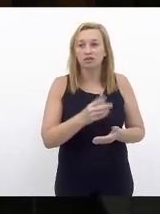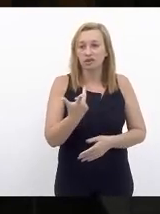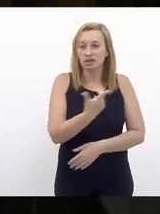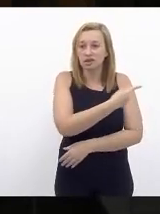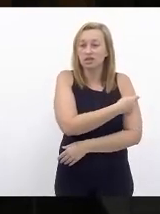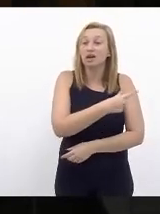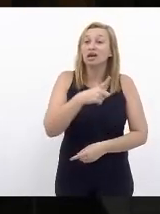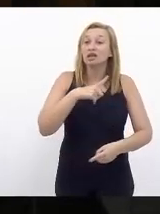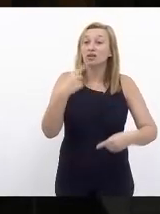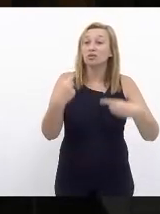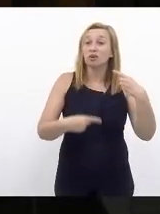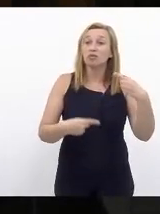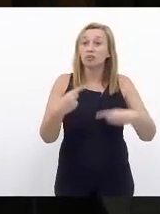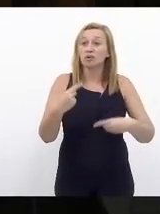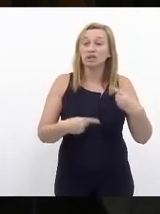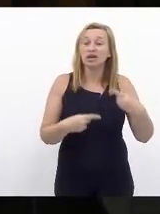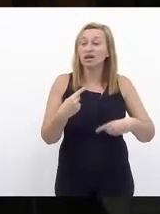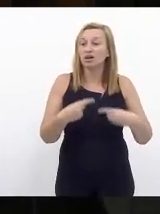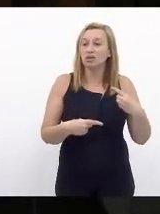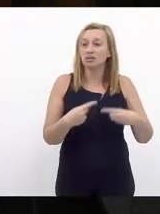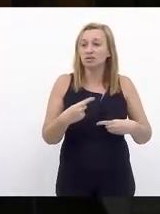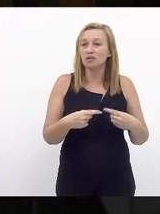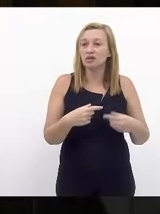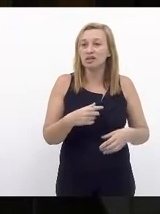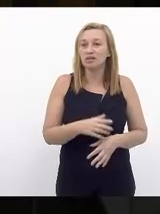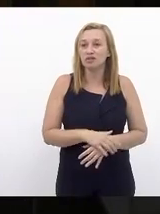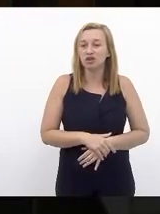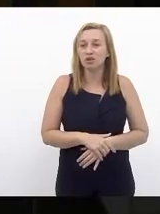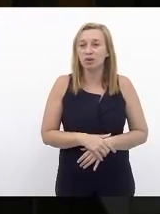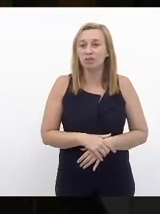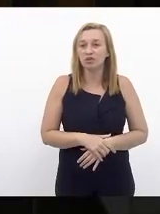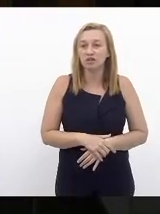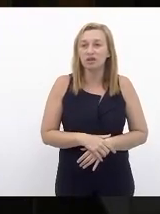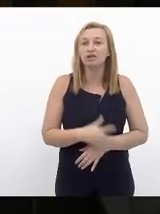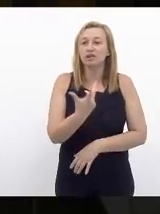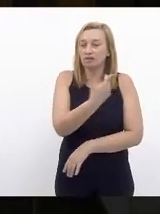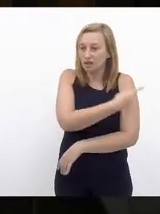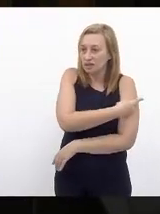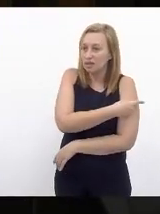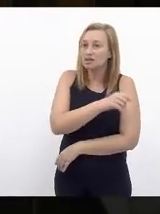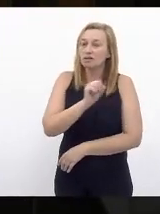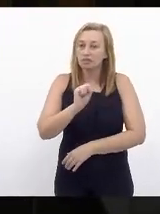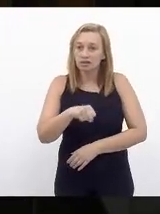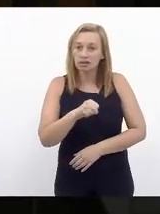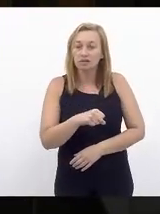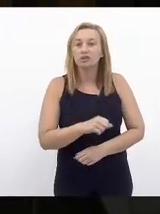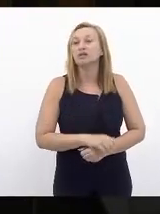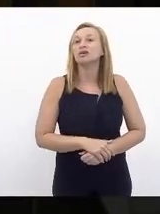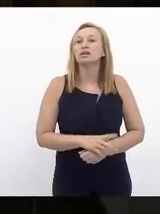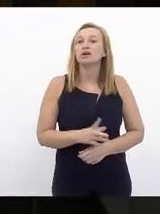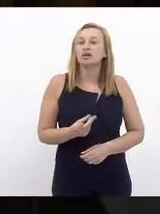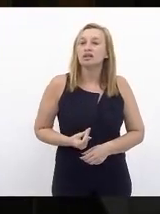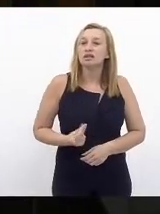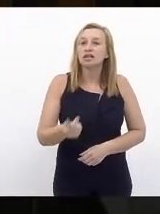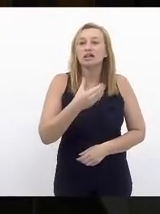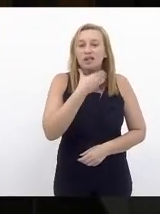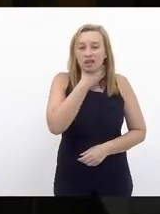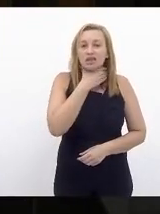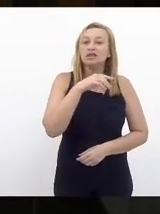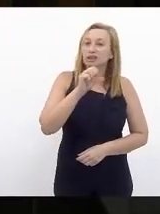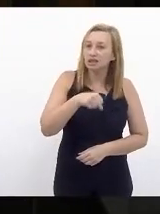uma política eficaz de distribuição da vacina. A vacinação. A gente está saindo da crise,